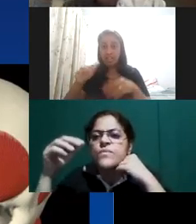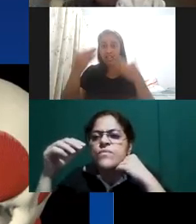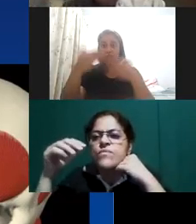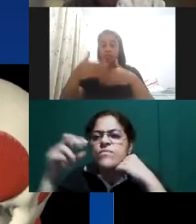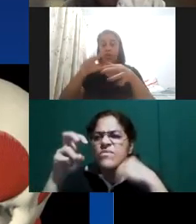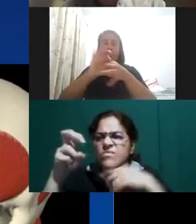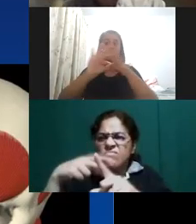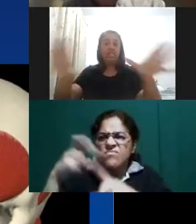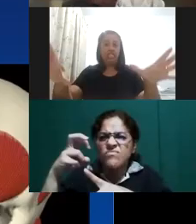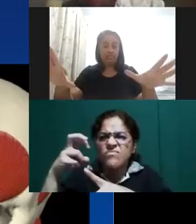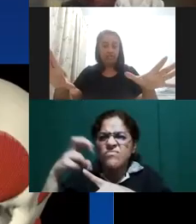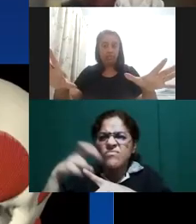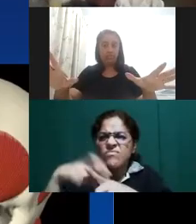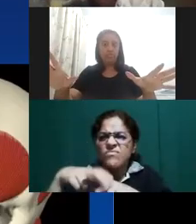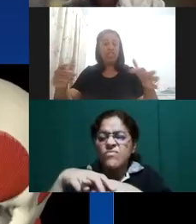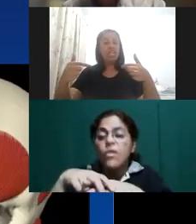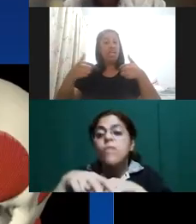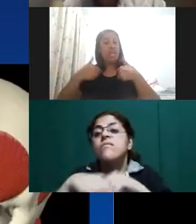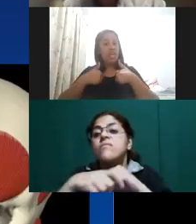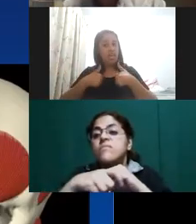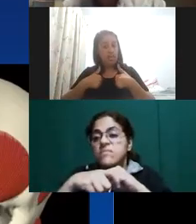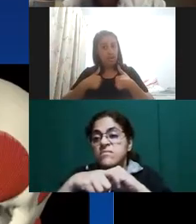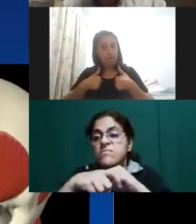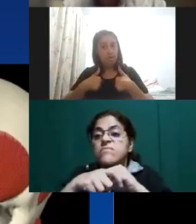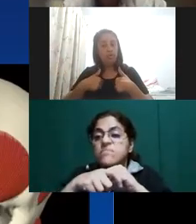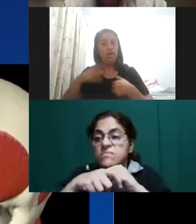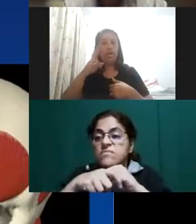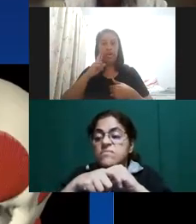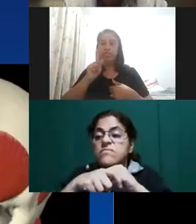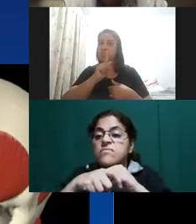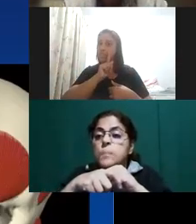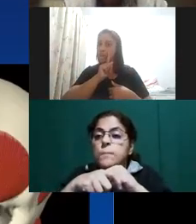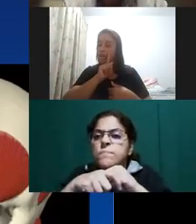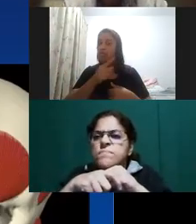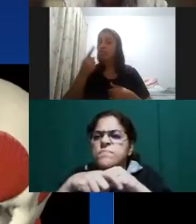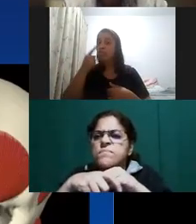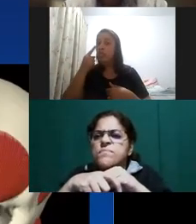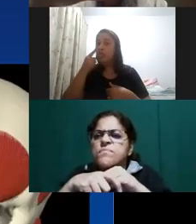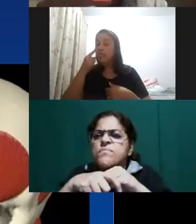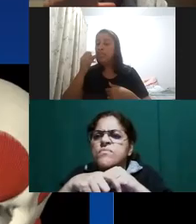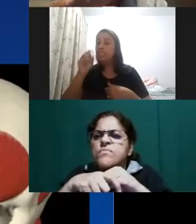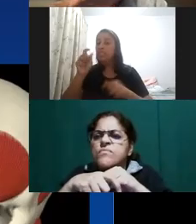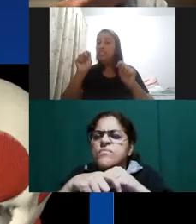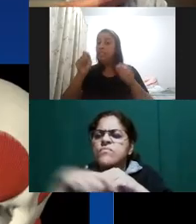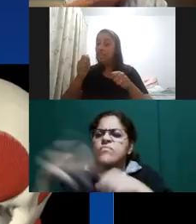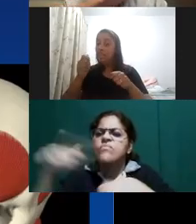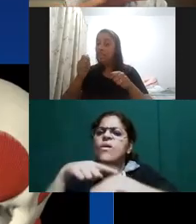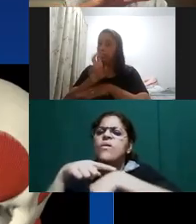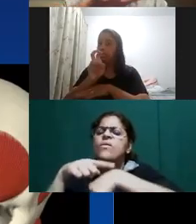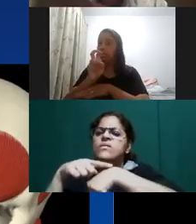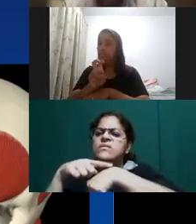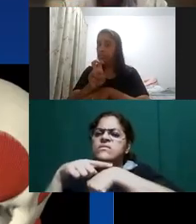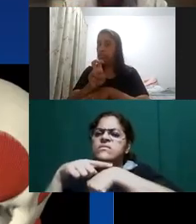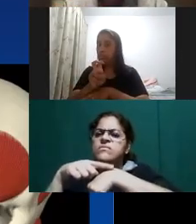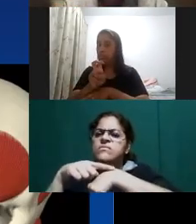têm até as 10 horas, 11 horas para entregar. Vai ser baseada em análises cinesiológicas,